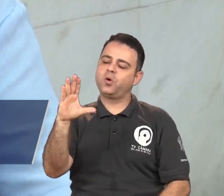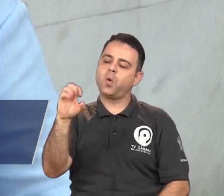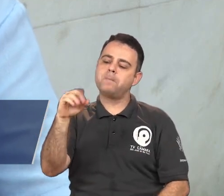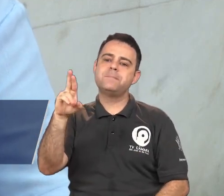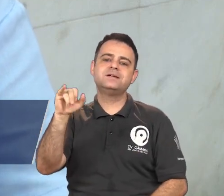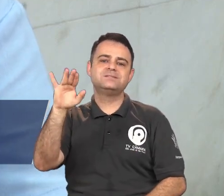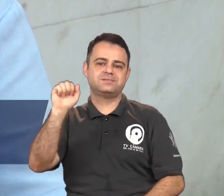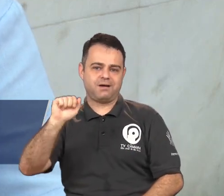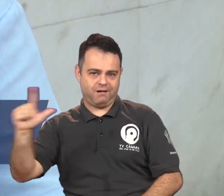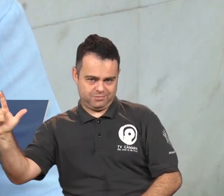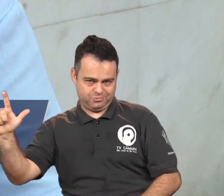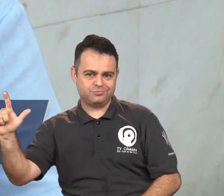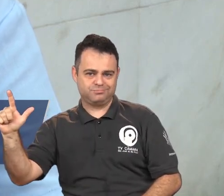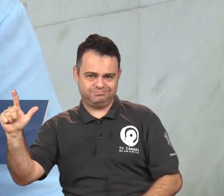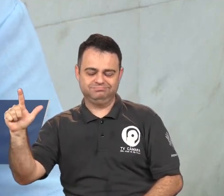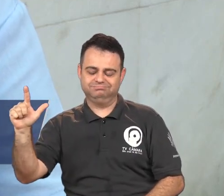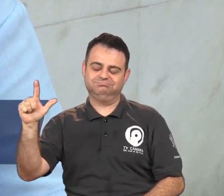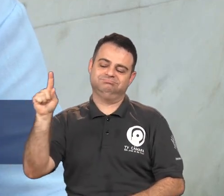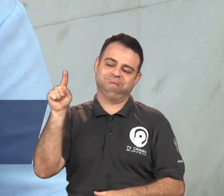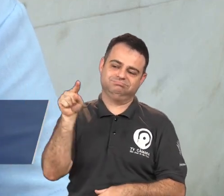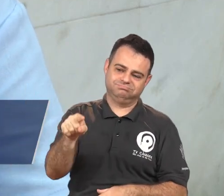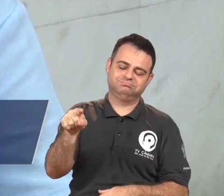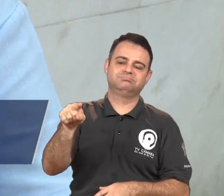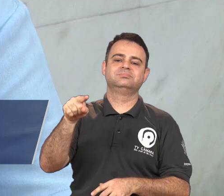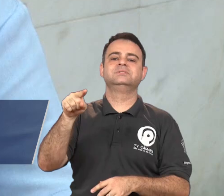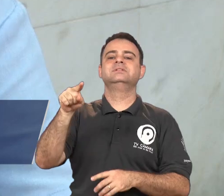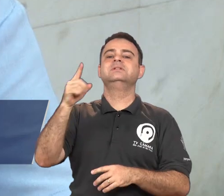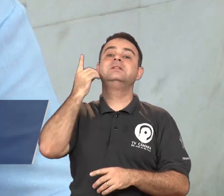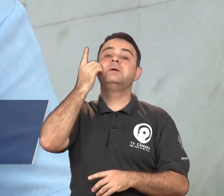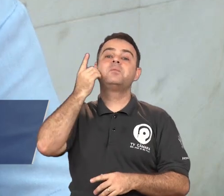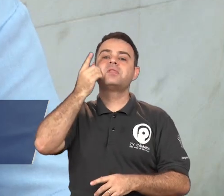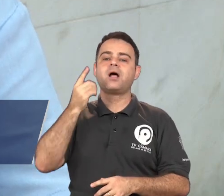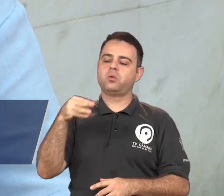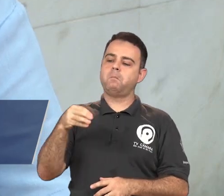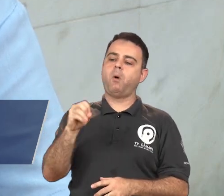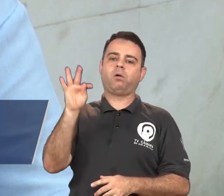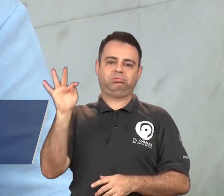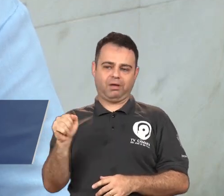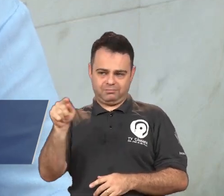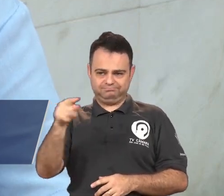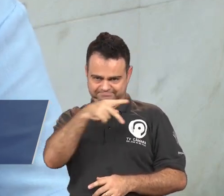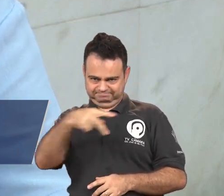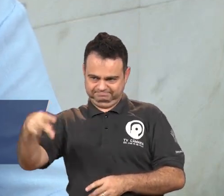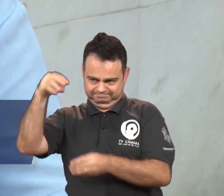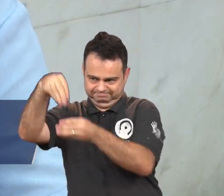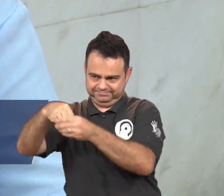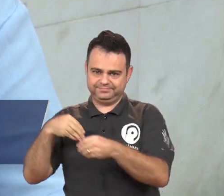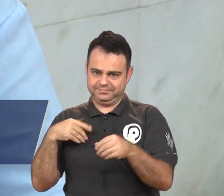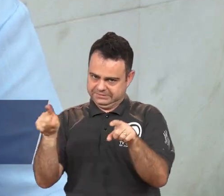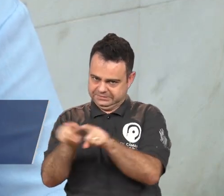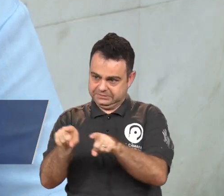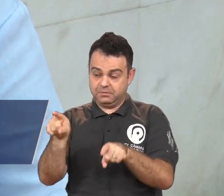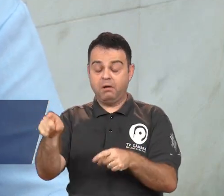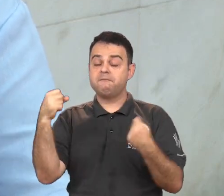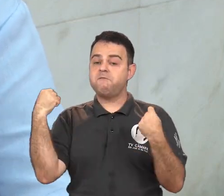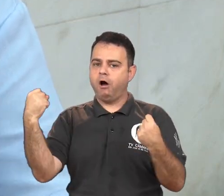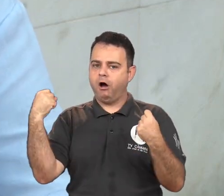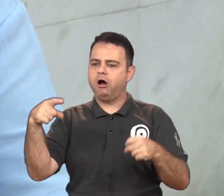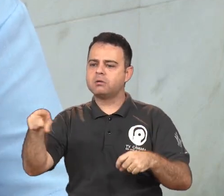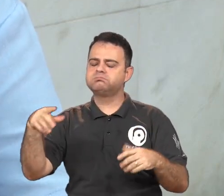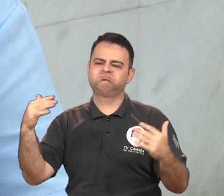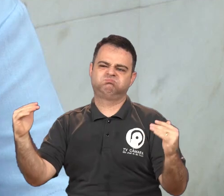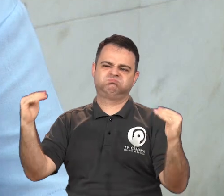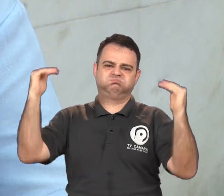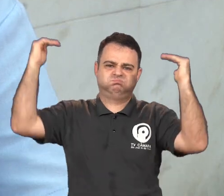deputado federal Luiz Carlos Mota. E a gente faz um trabalho muito forte lá, porque a federação é forte, tem